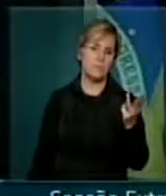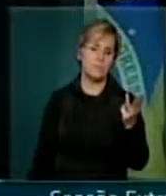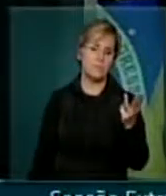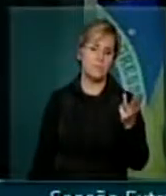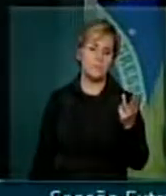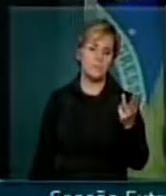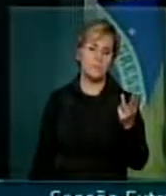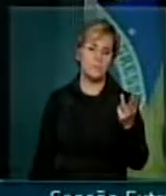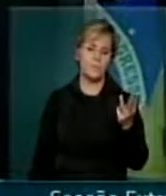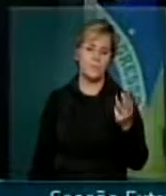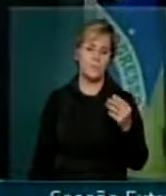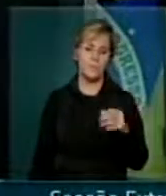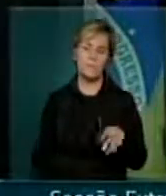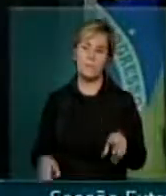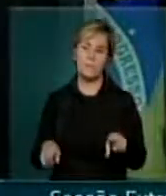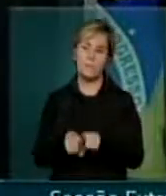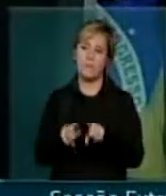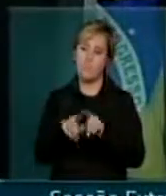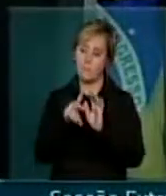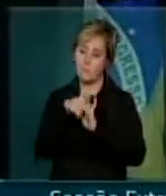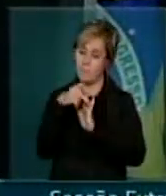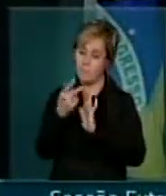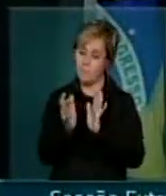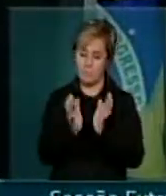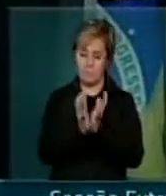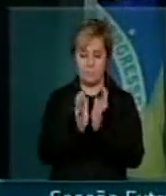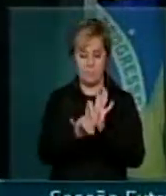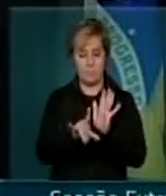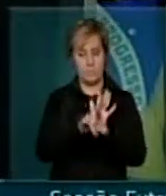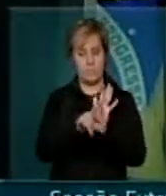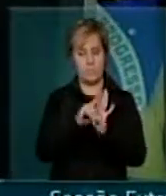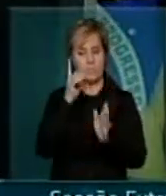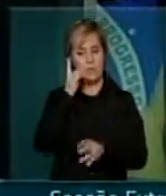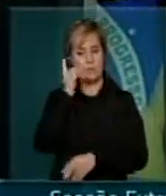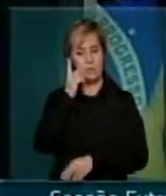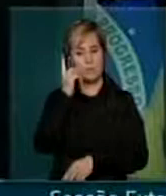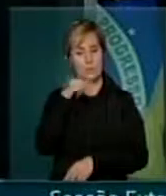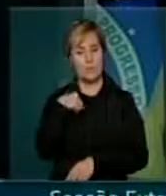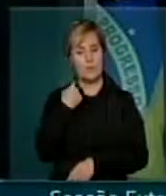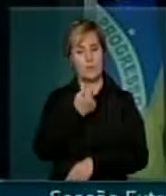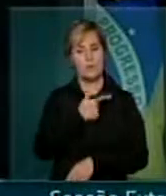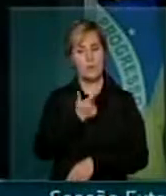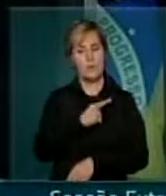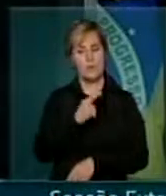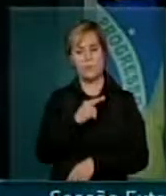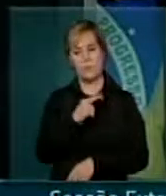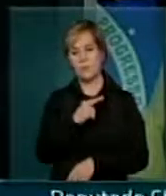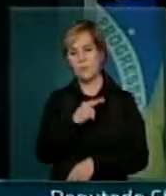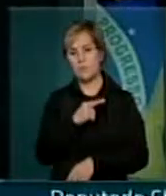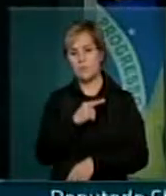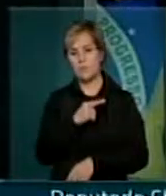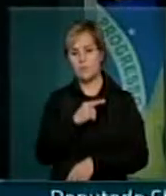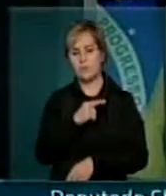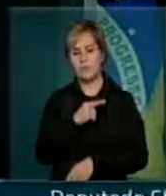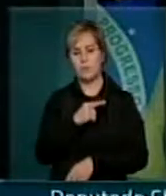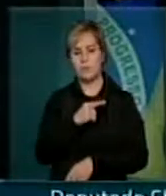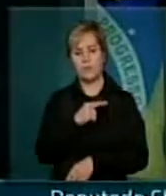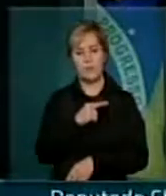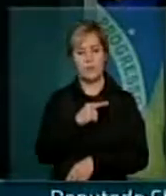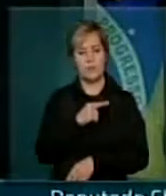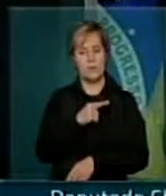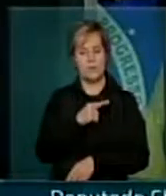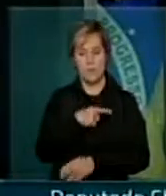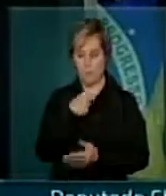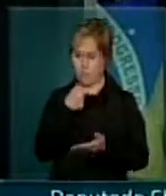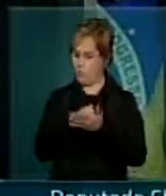inclusive para os legisladores. Somos parcimoniosos, austeros